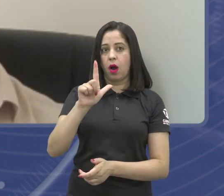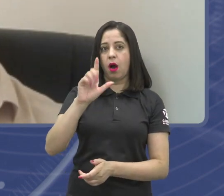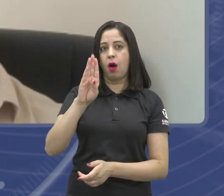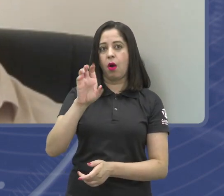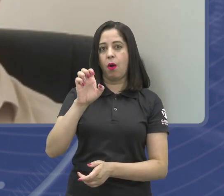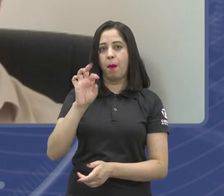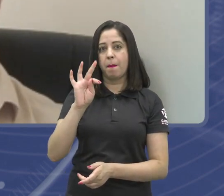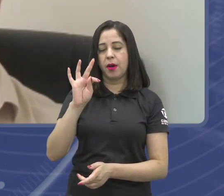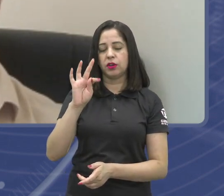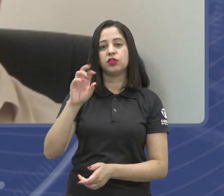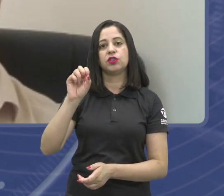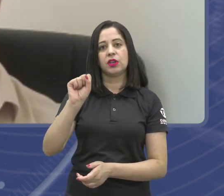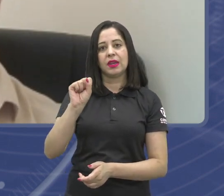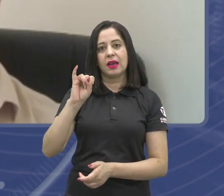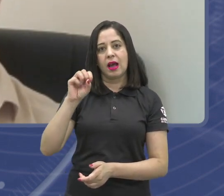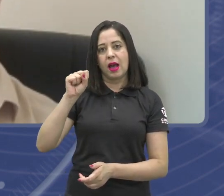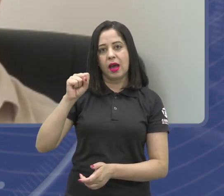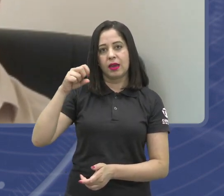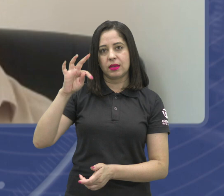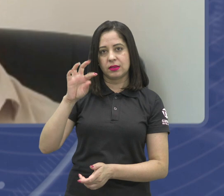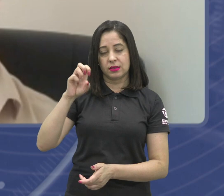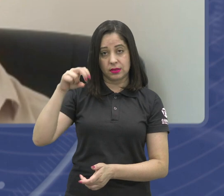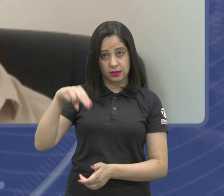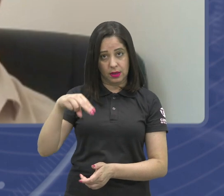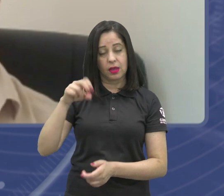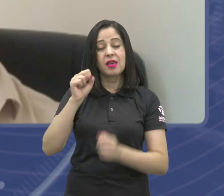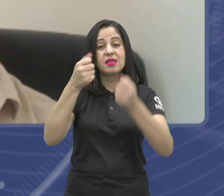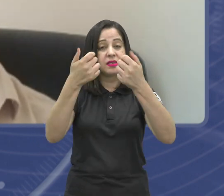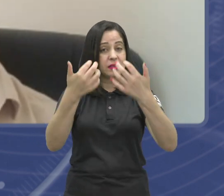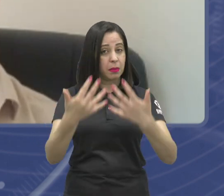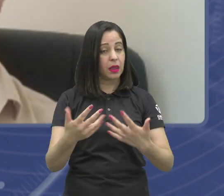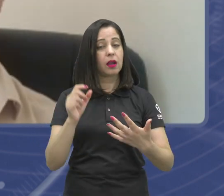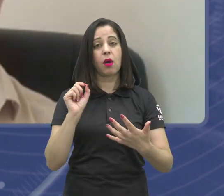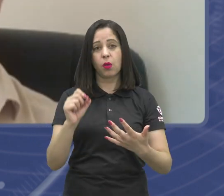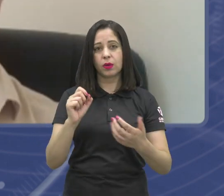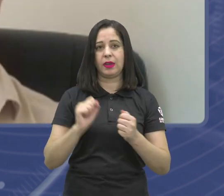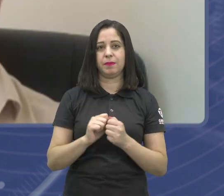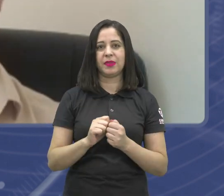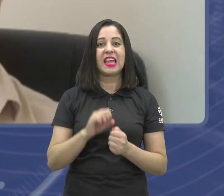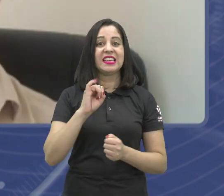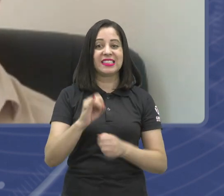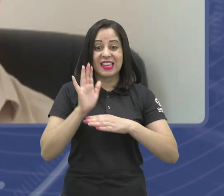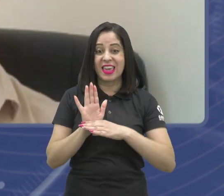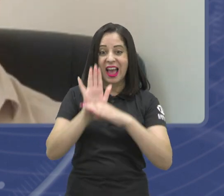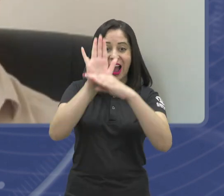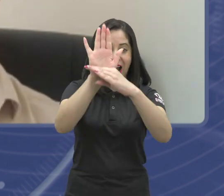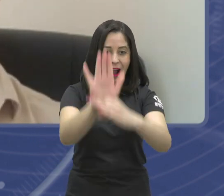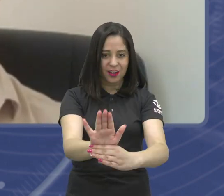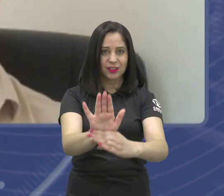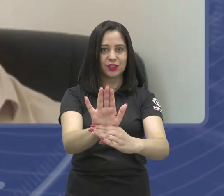isso também. Mas do ponto de vista psicológico, a gente pode afirmar mesmo que fazer o bem para outra